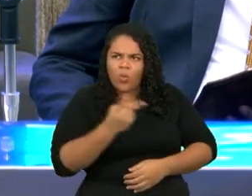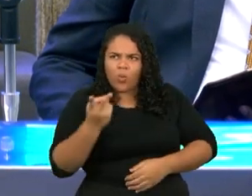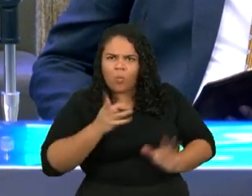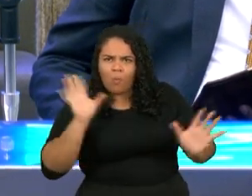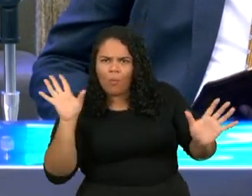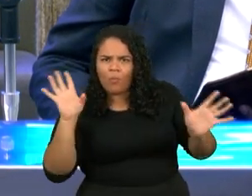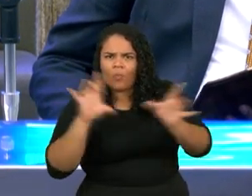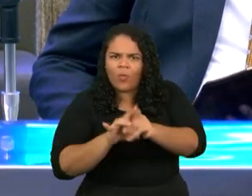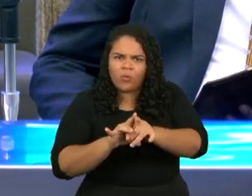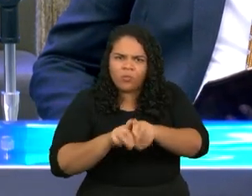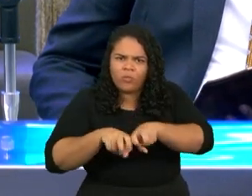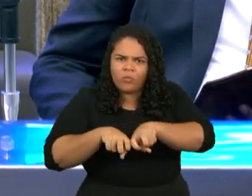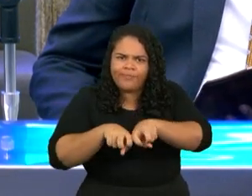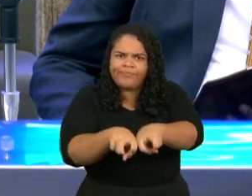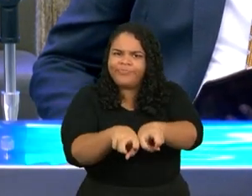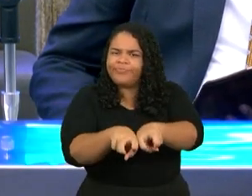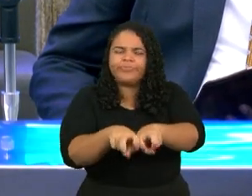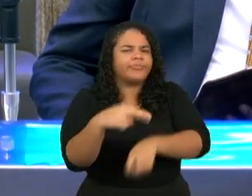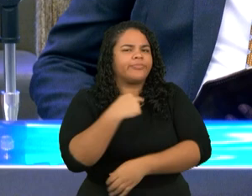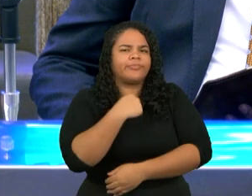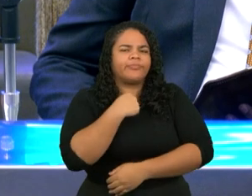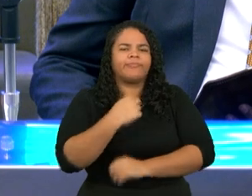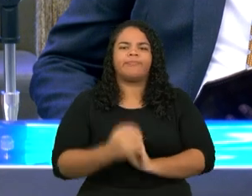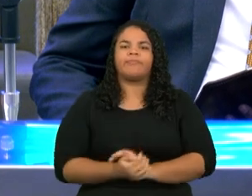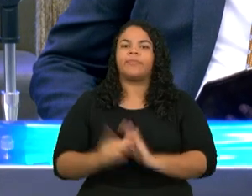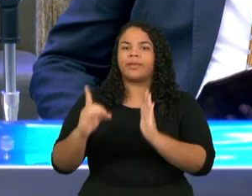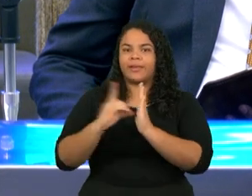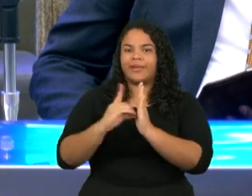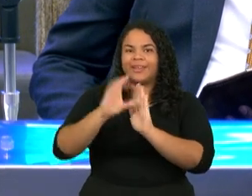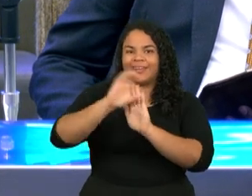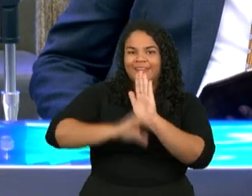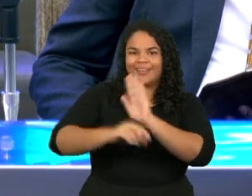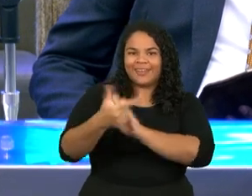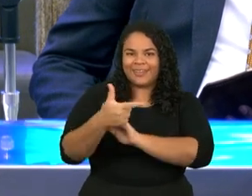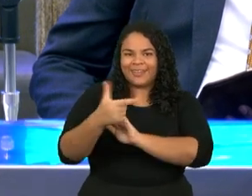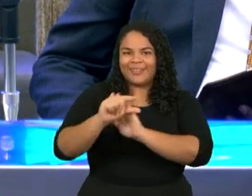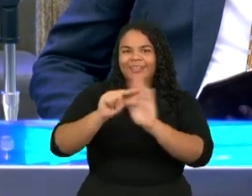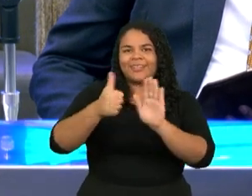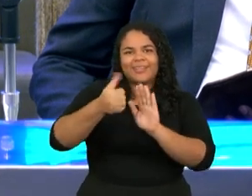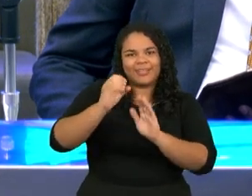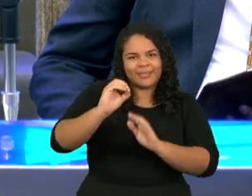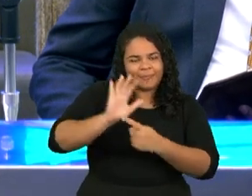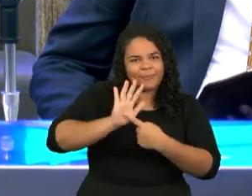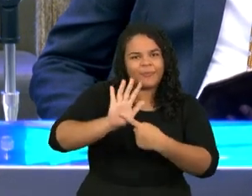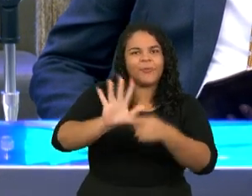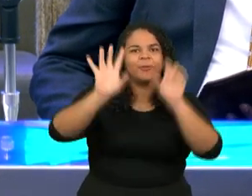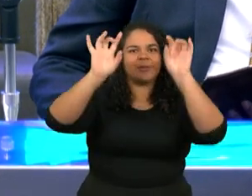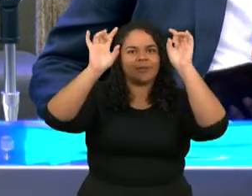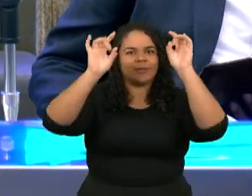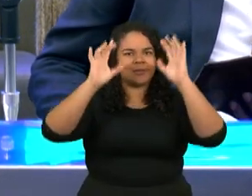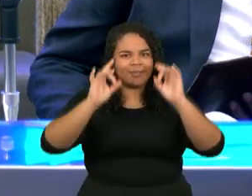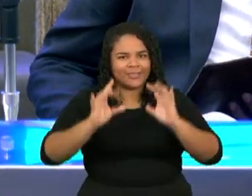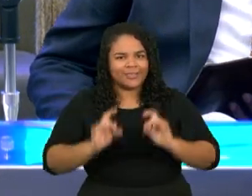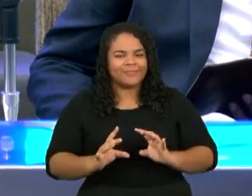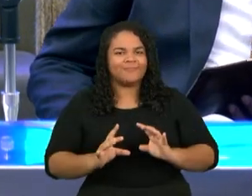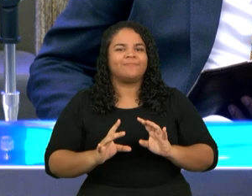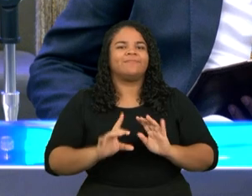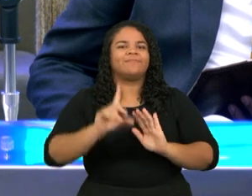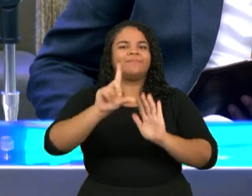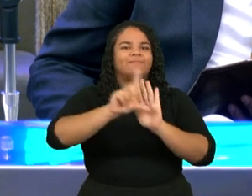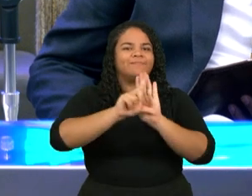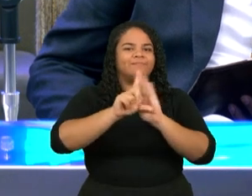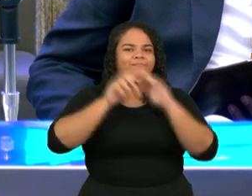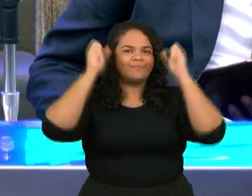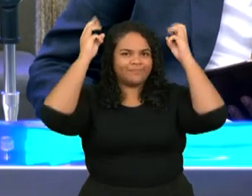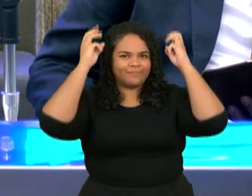em Deuteronômio 22 e 10 depois você lê a nota aí diz não vos enfrentais é um jogo desigual com os